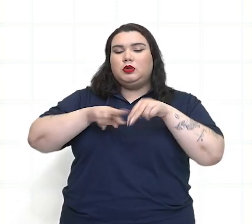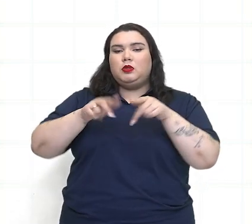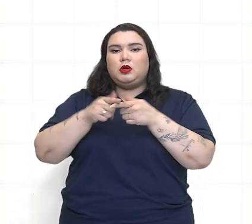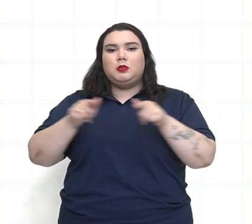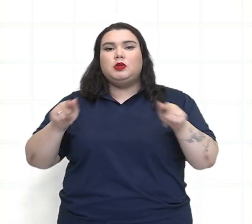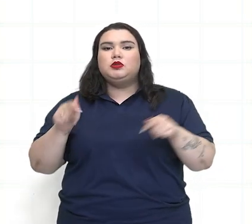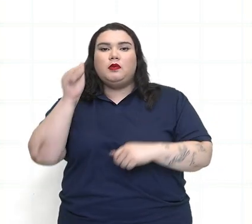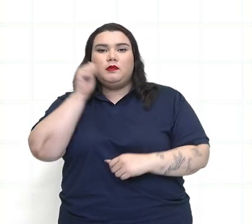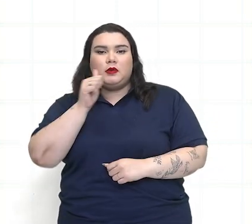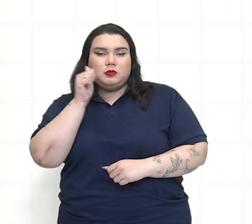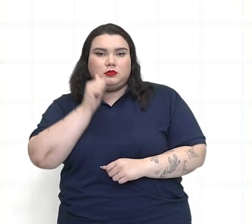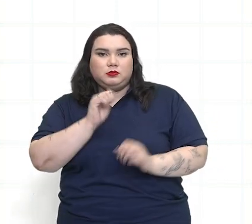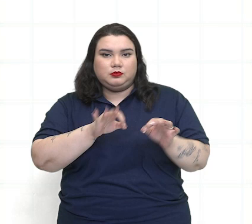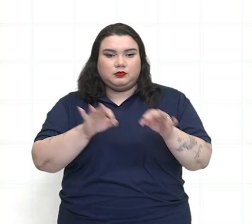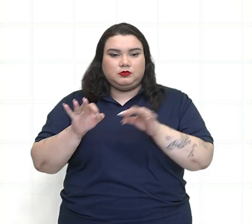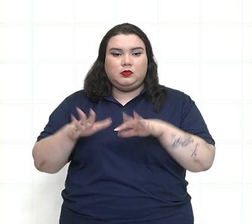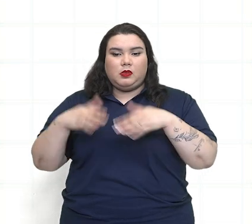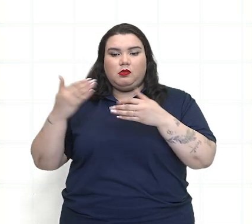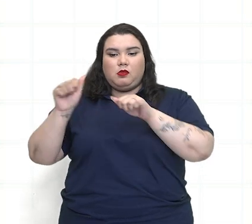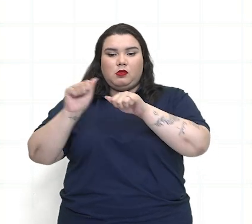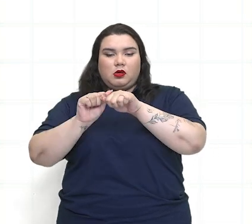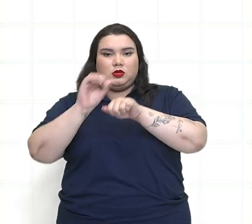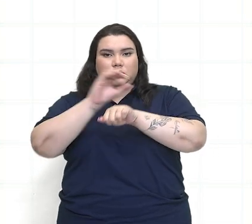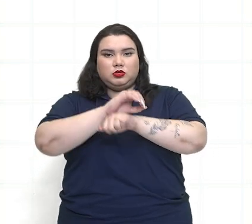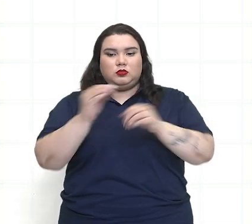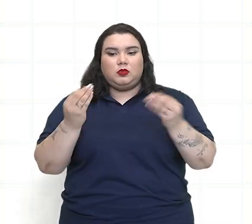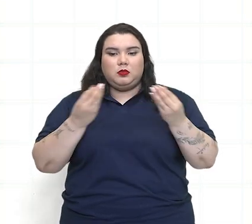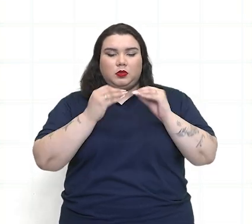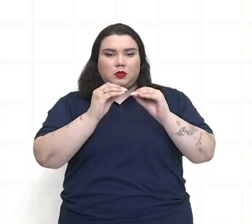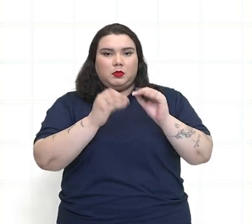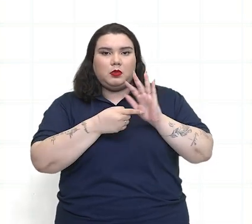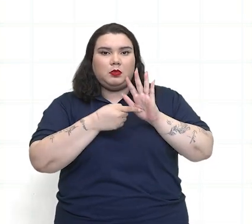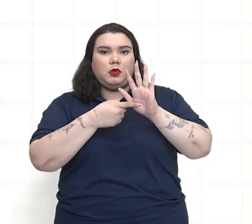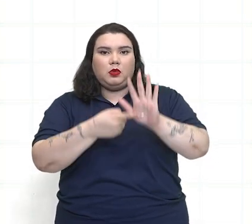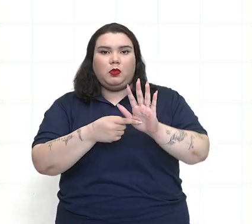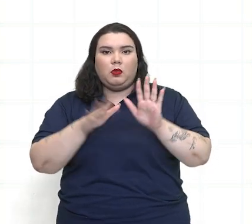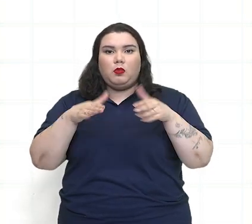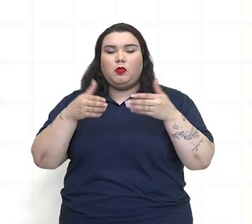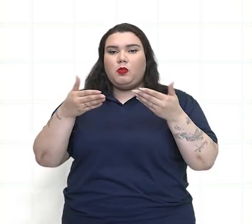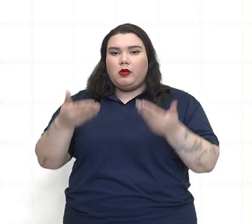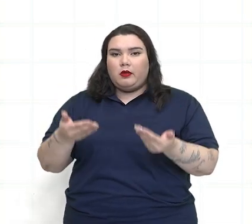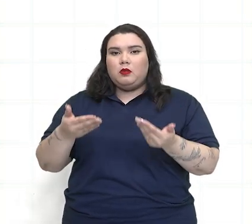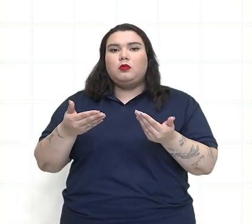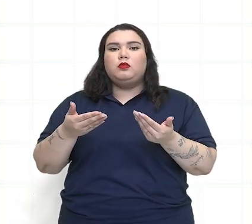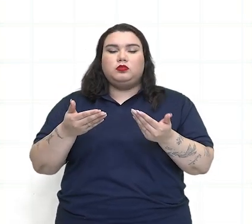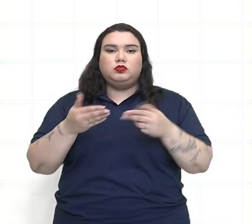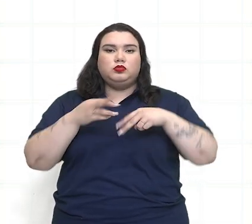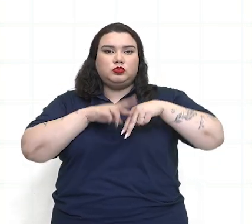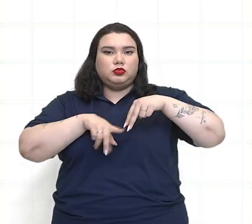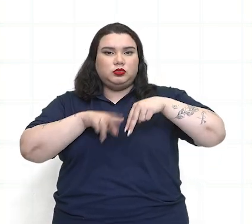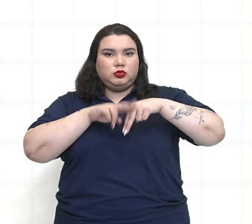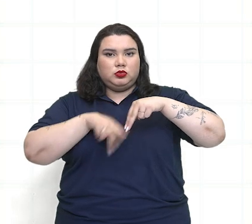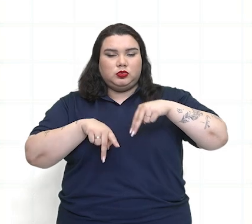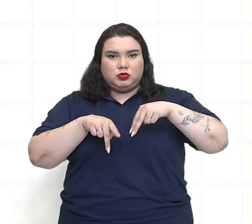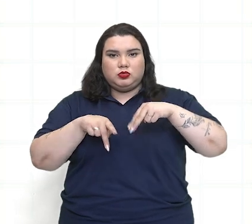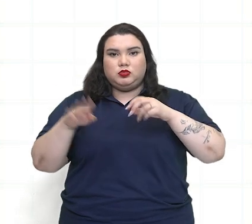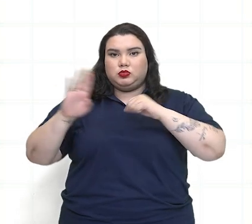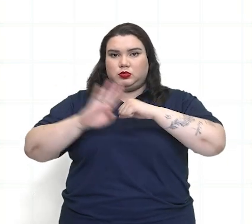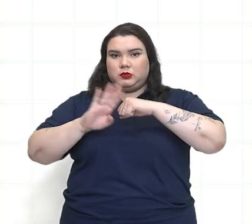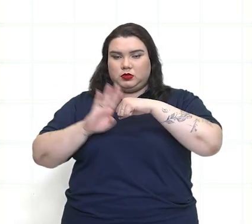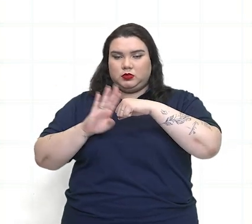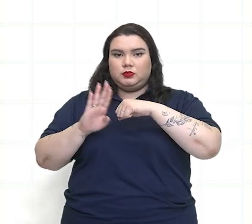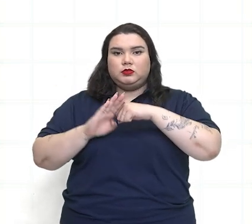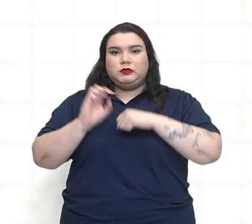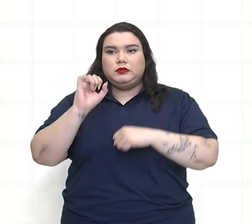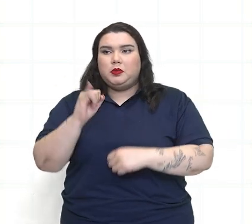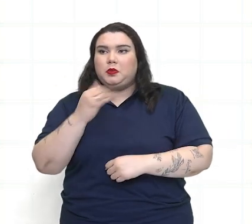serve, colocado antes do substantivo, para apontar, para indicar ao mesmo tempo o gênero do